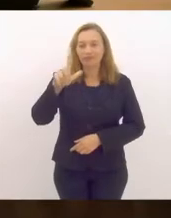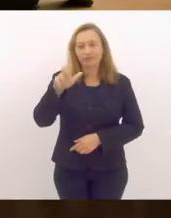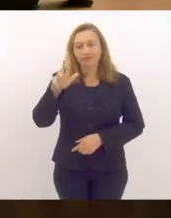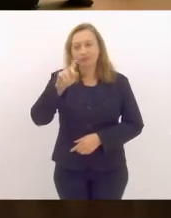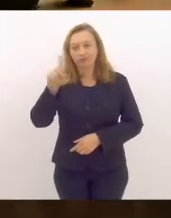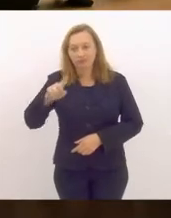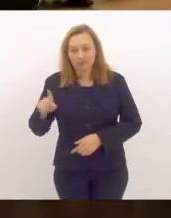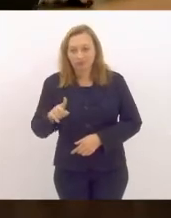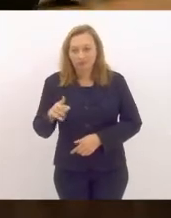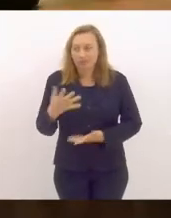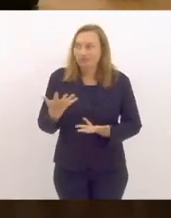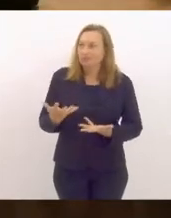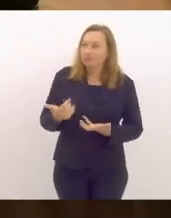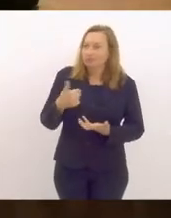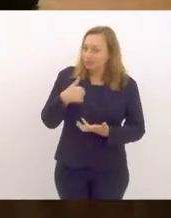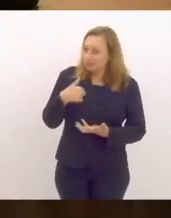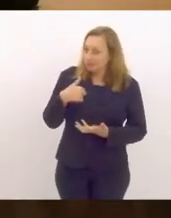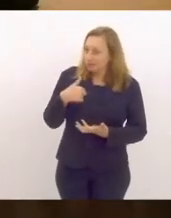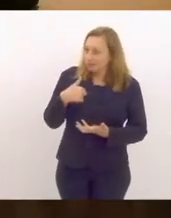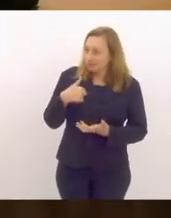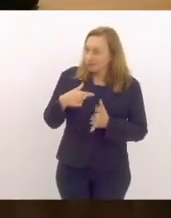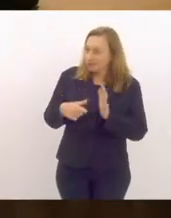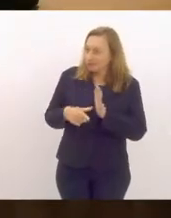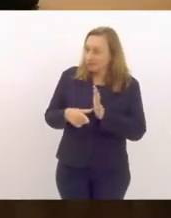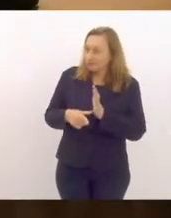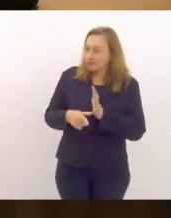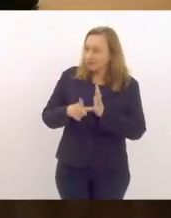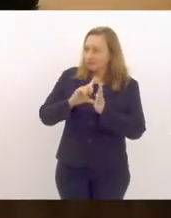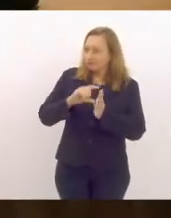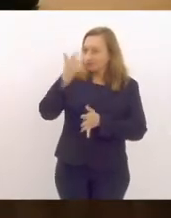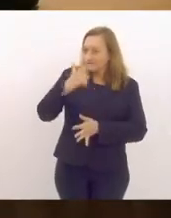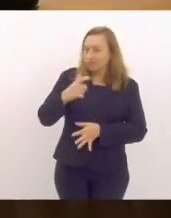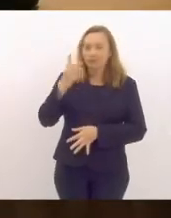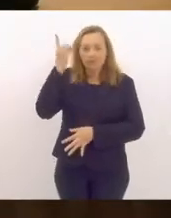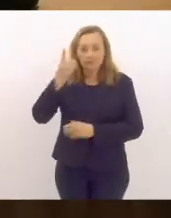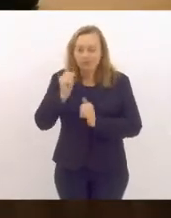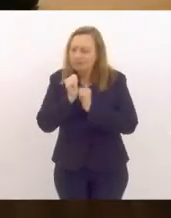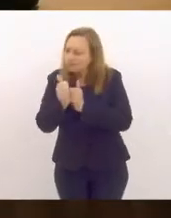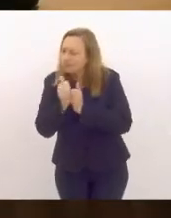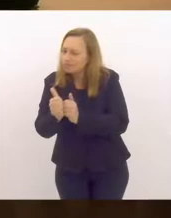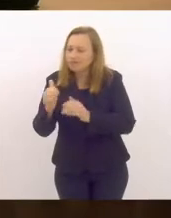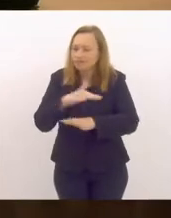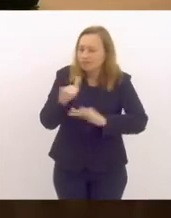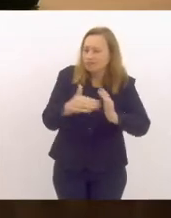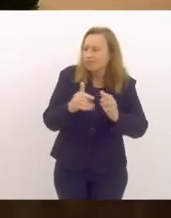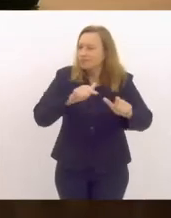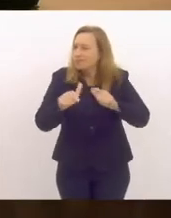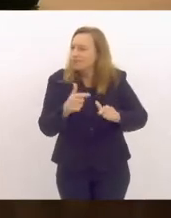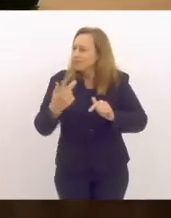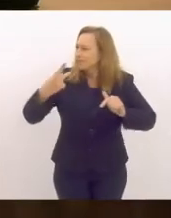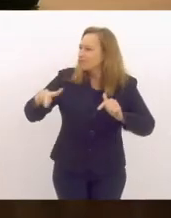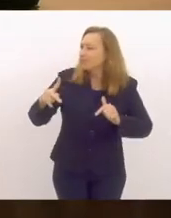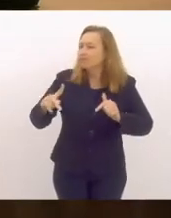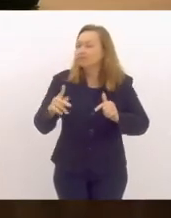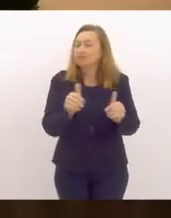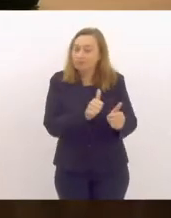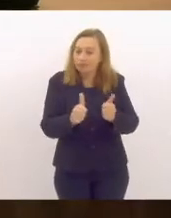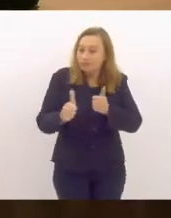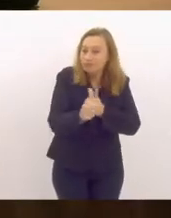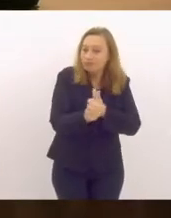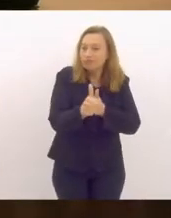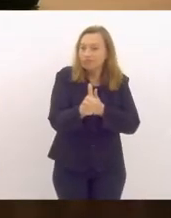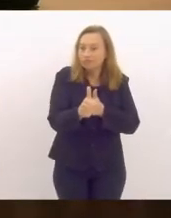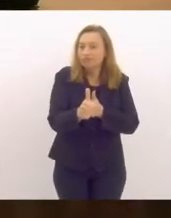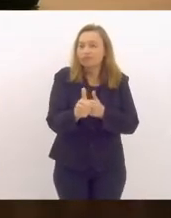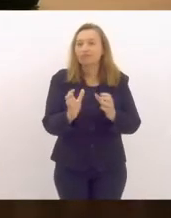Castro. Eu sequer era deputada nesta casa e já acompanhava todo o trabalho dele ali na linha de frente